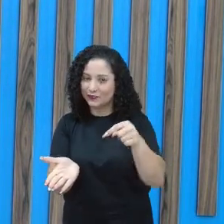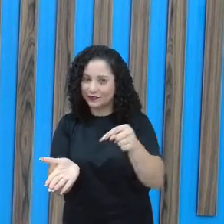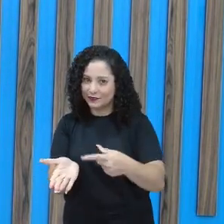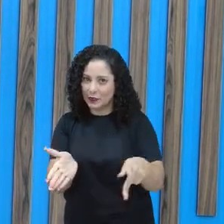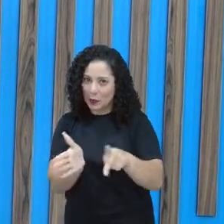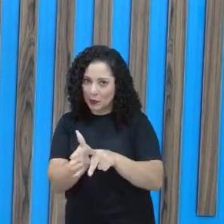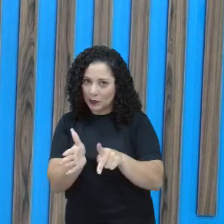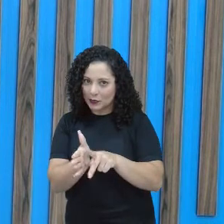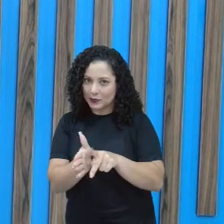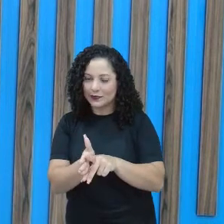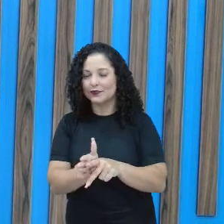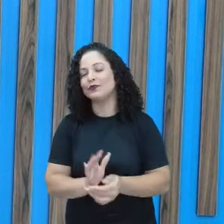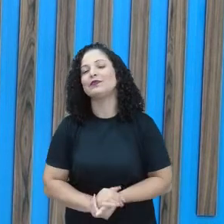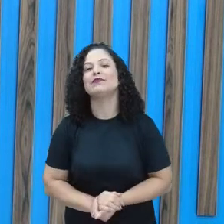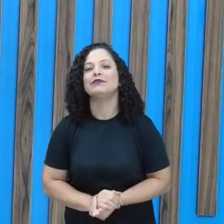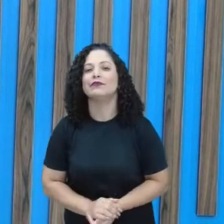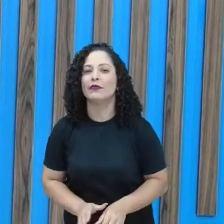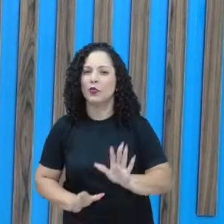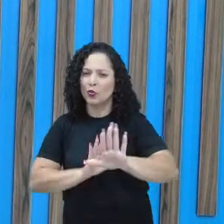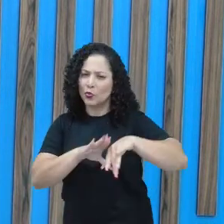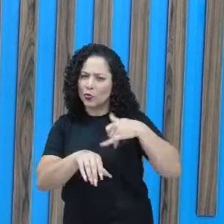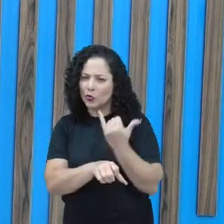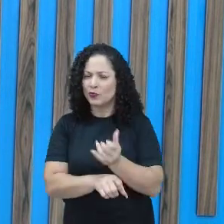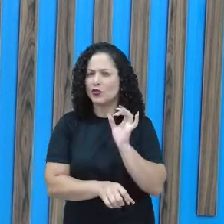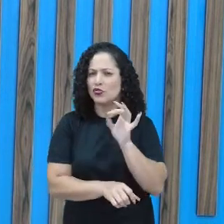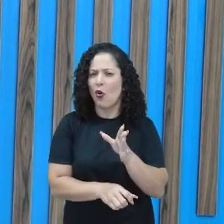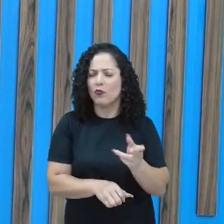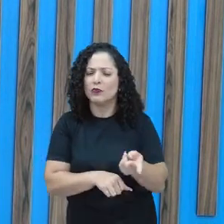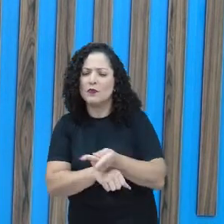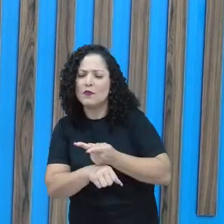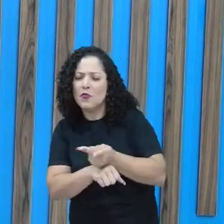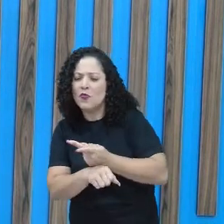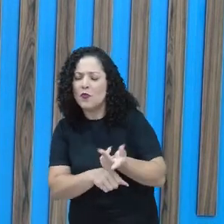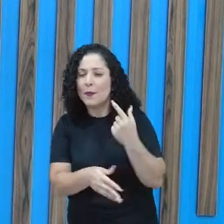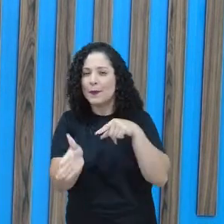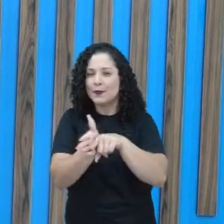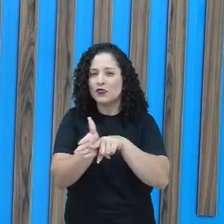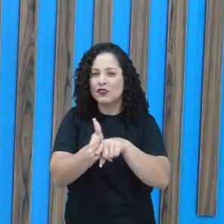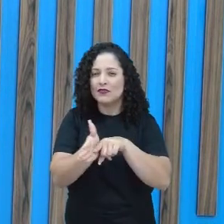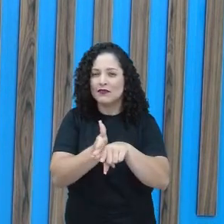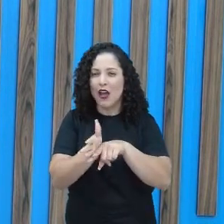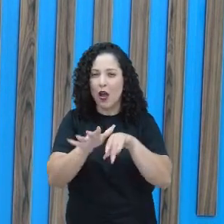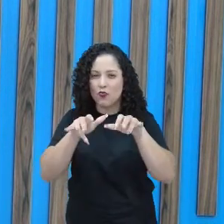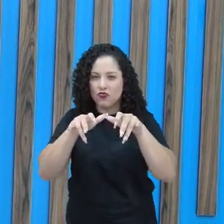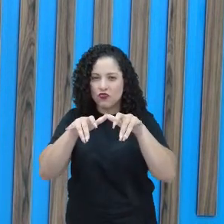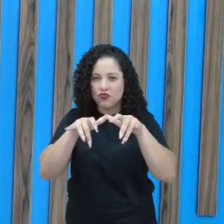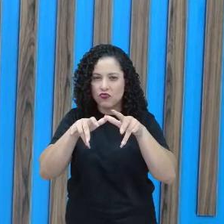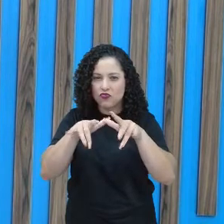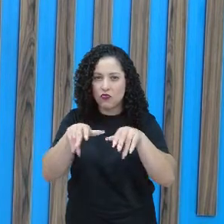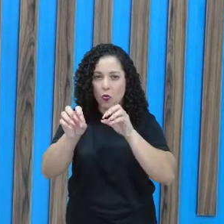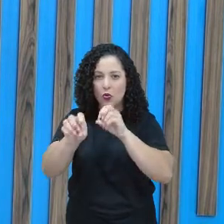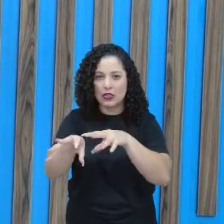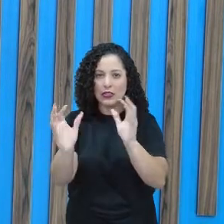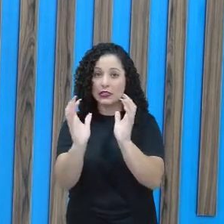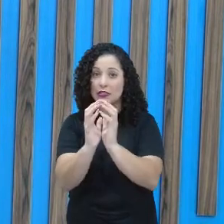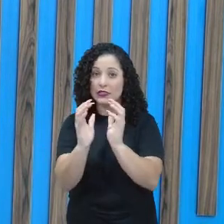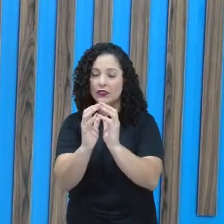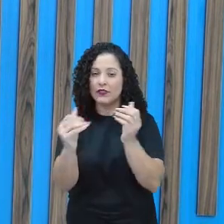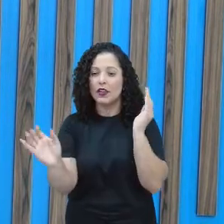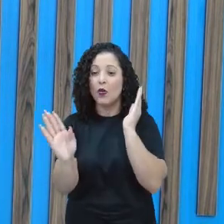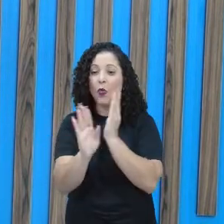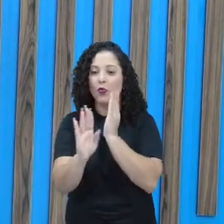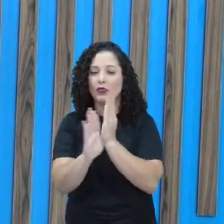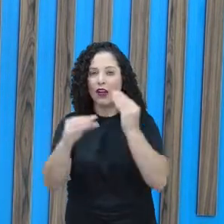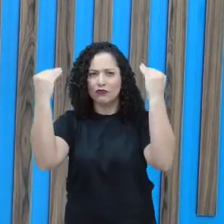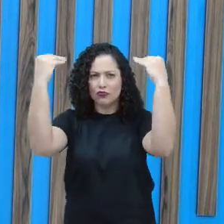Recife. No YouTube, basta vocês acessarem o canal Educa Recife e lá vocês verão